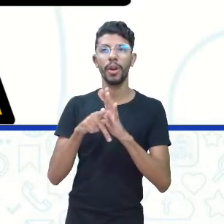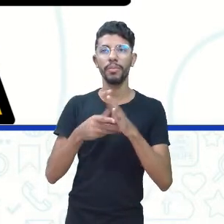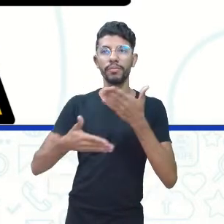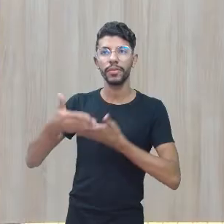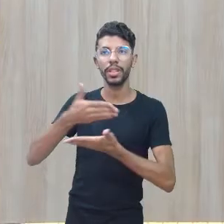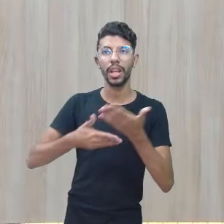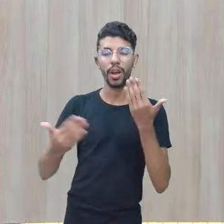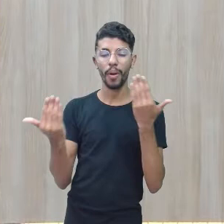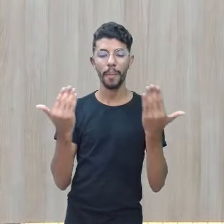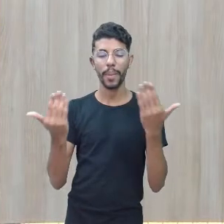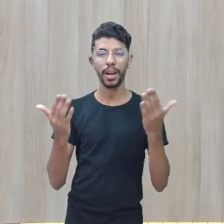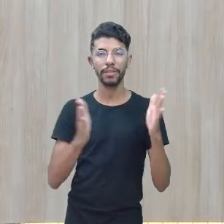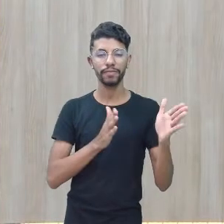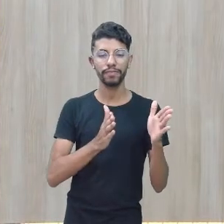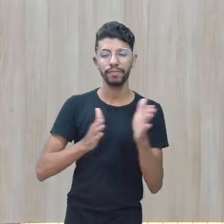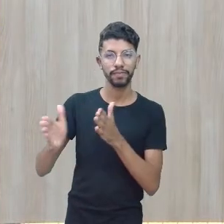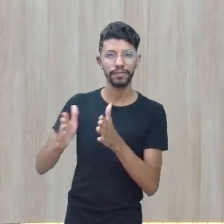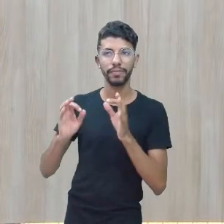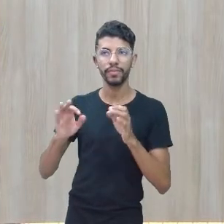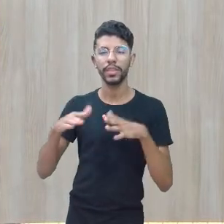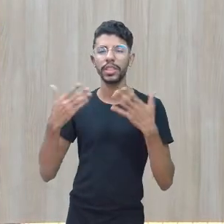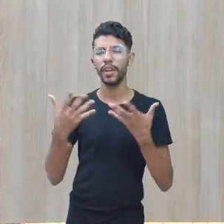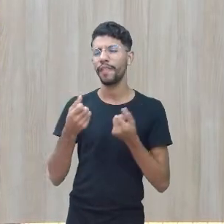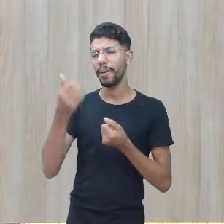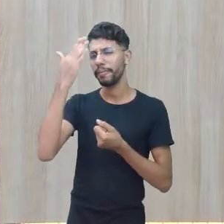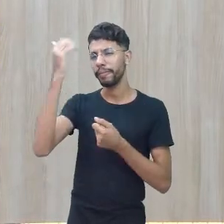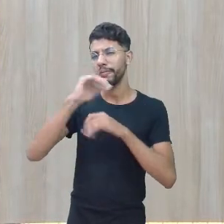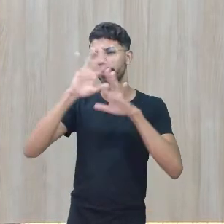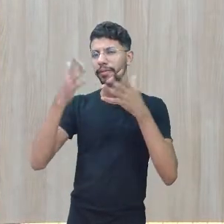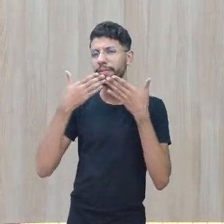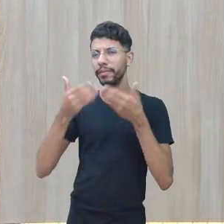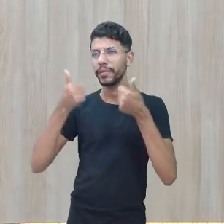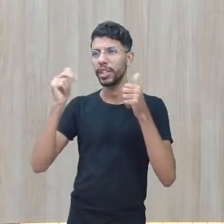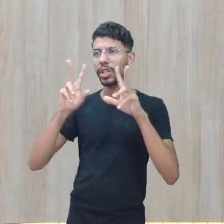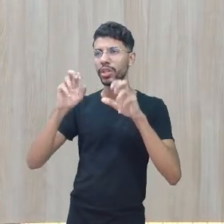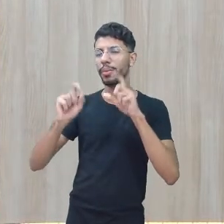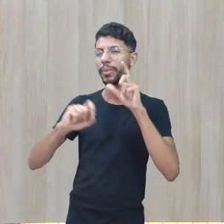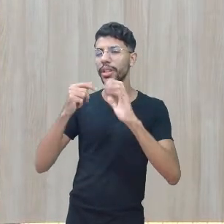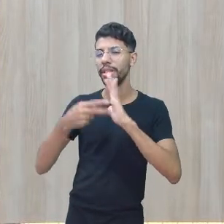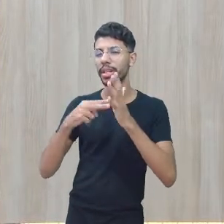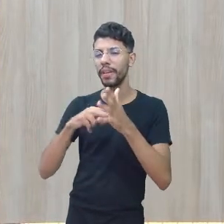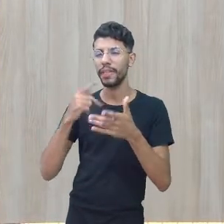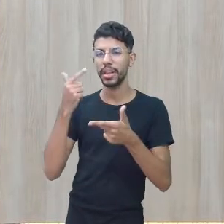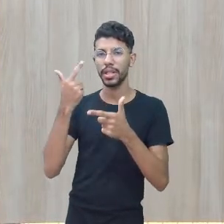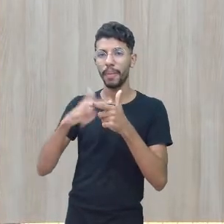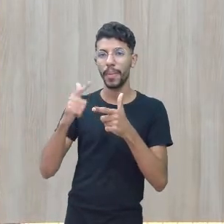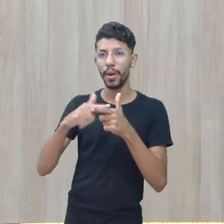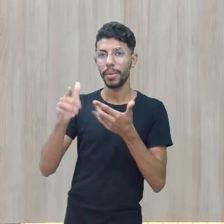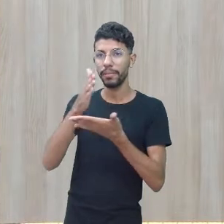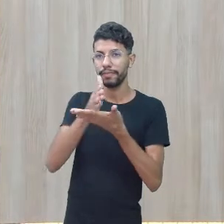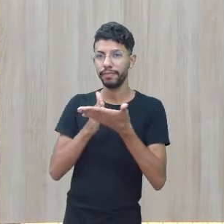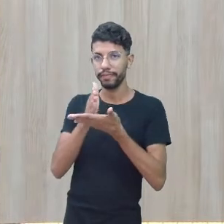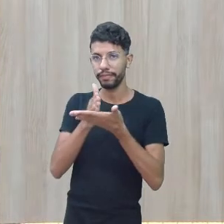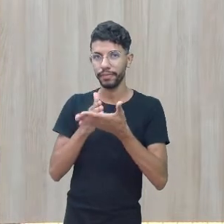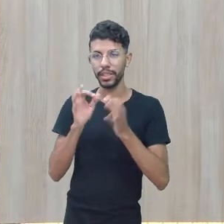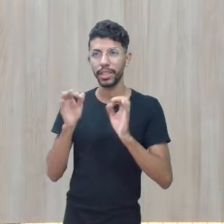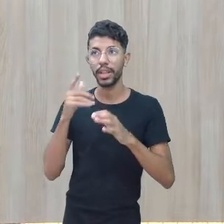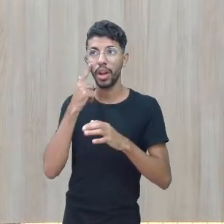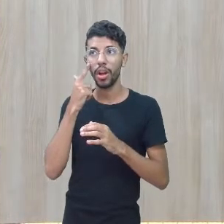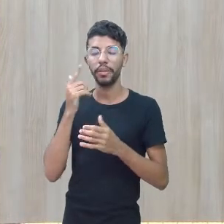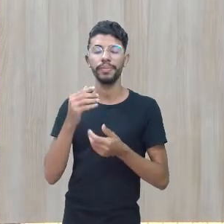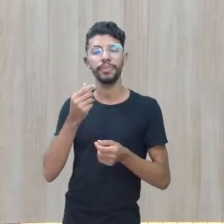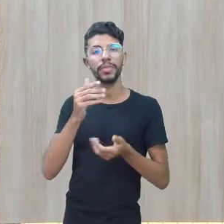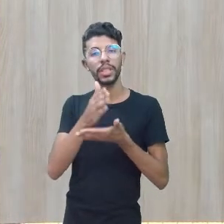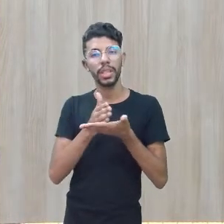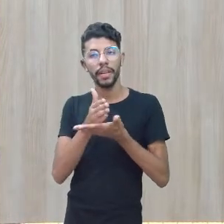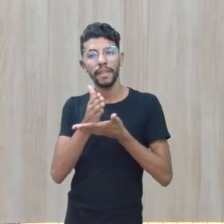vamos entender melhor essa resolução, essa ideia do que significa esse problema de partilha, né? Eu tenho que a divisão